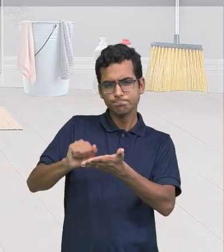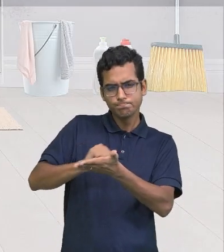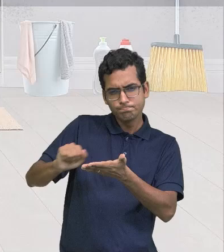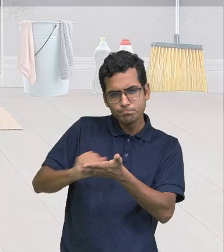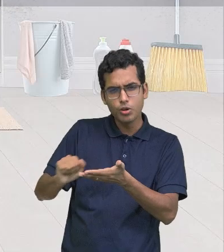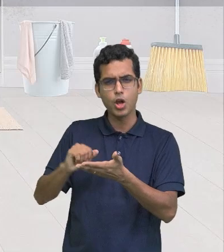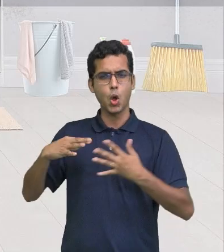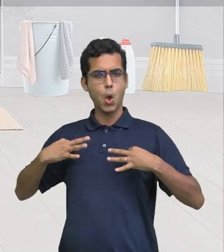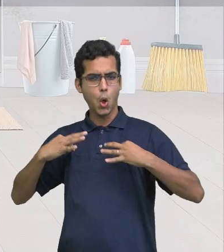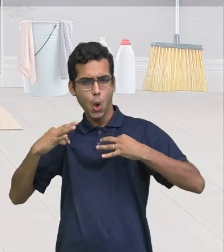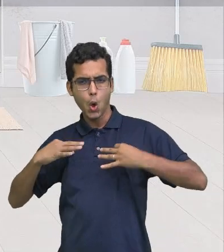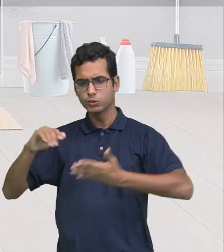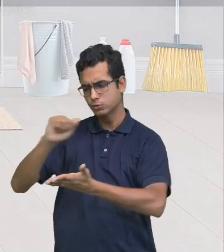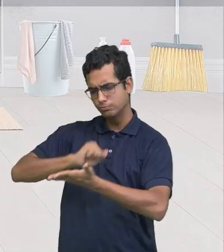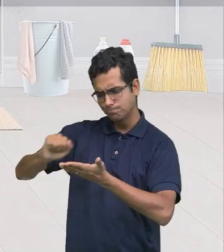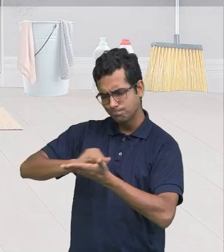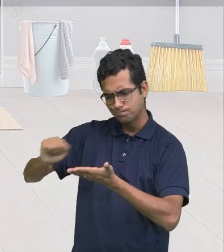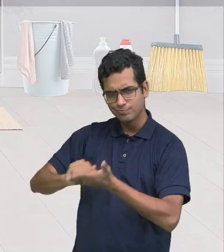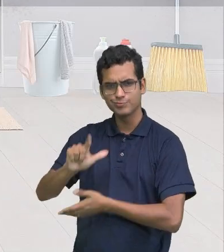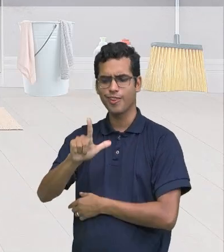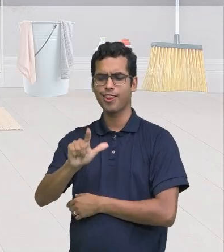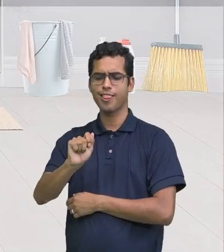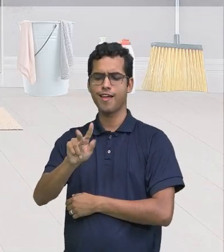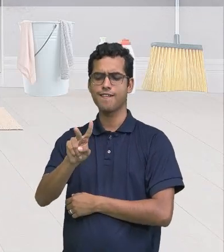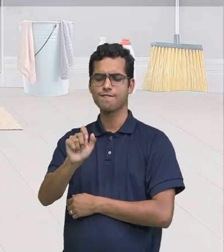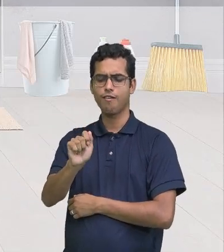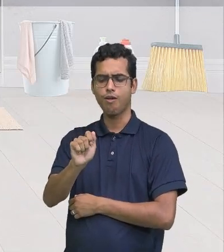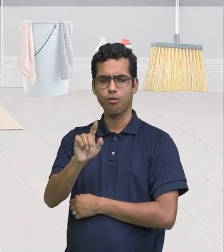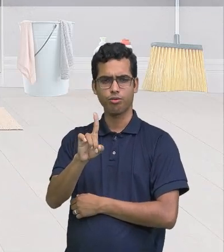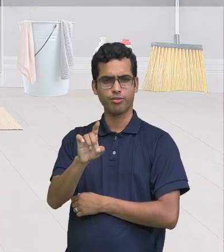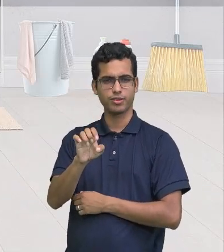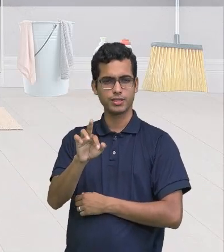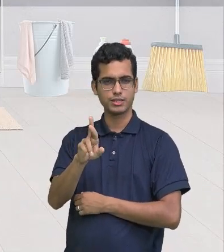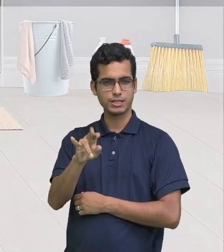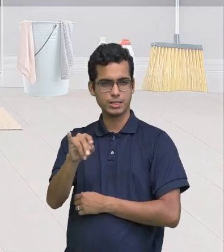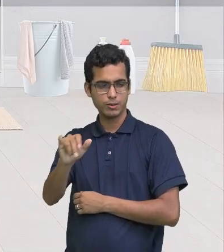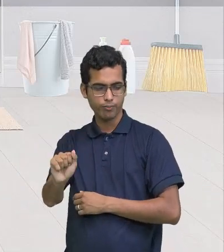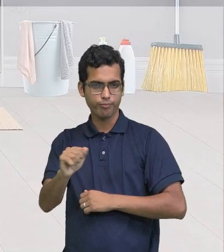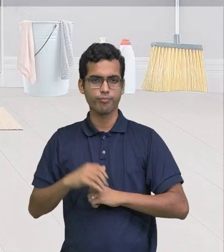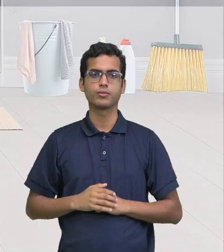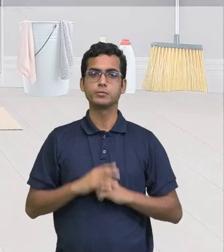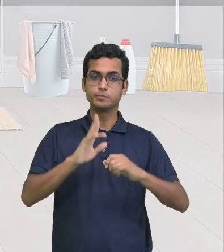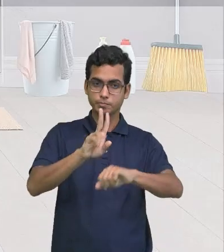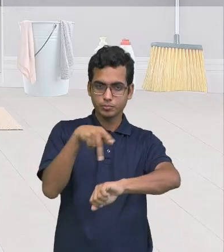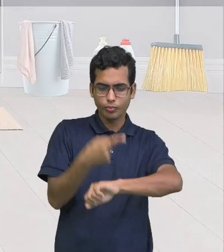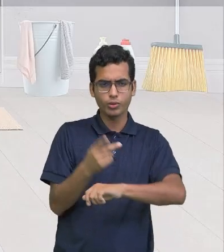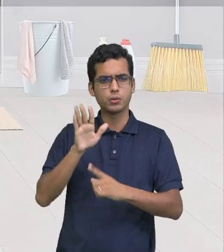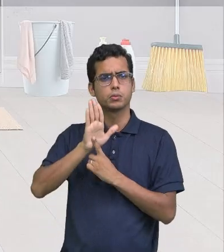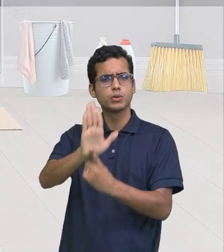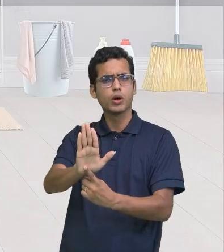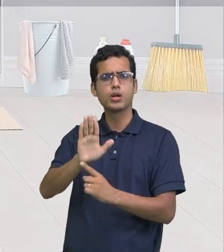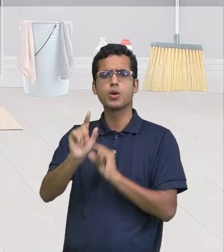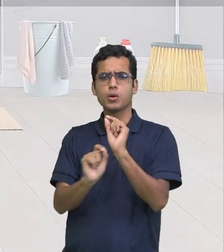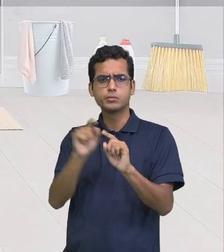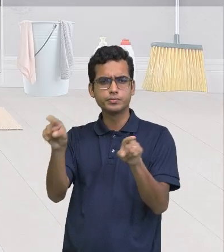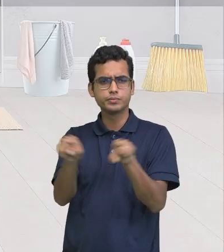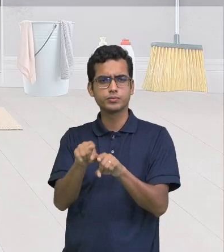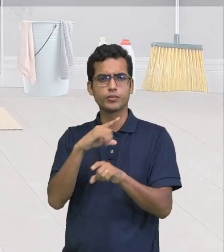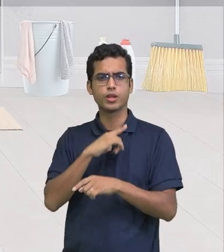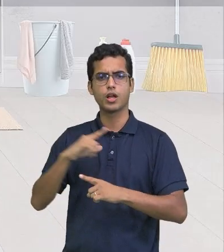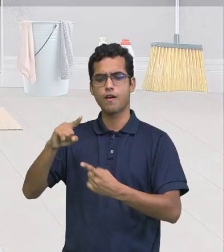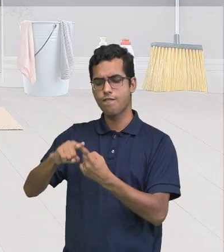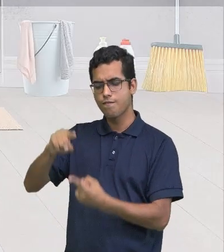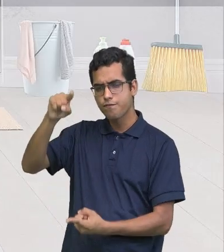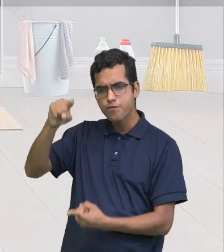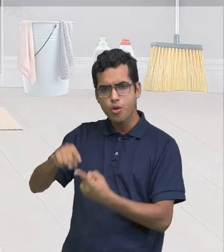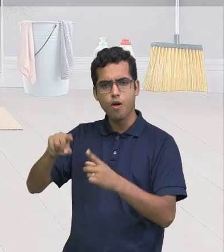aí vários objetos de tamanhos diferentes e, consequentemente, volumes aí diferentes, capacidades diferentes.